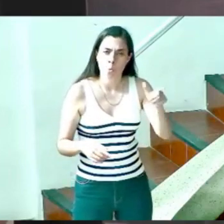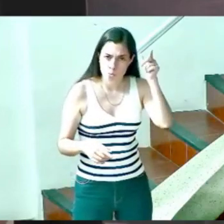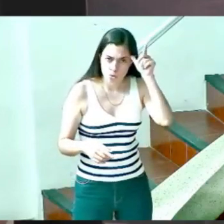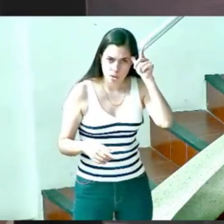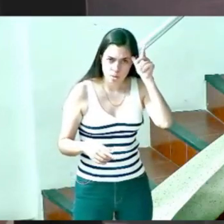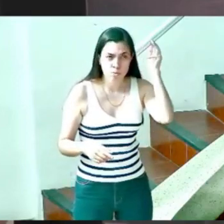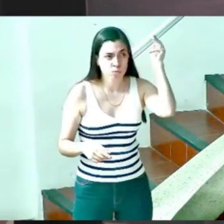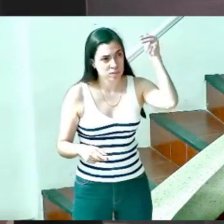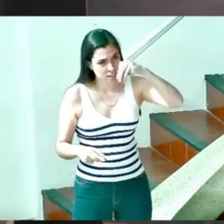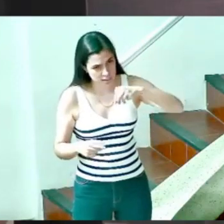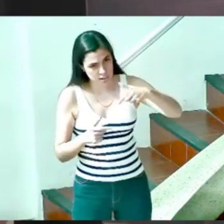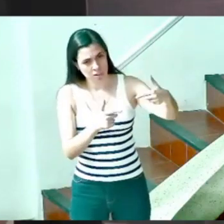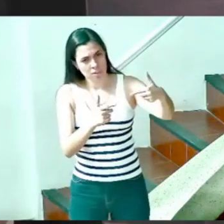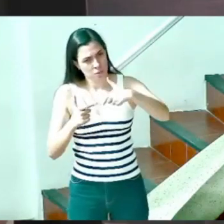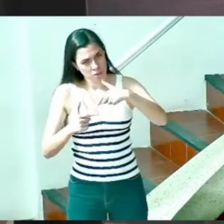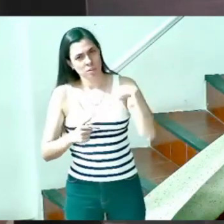enganar.